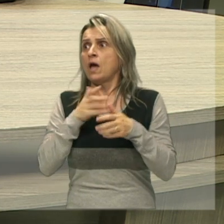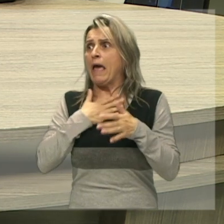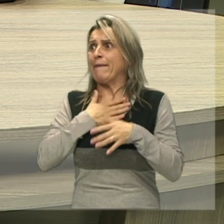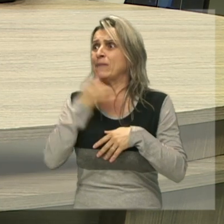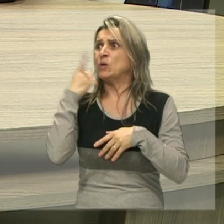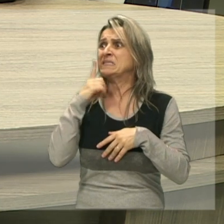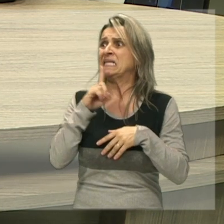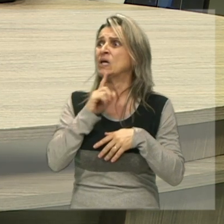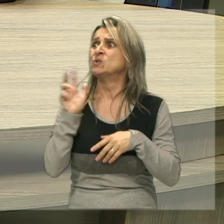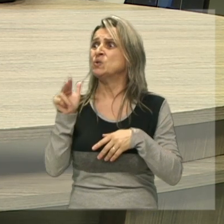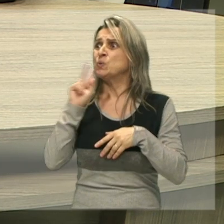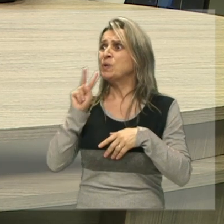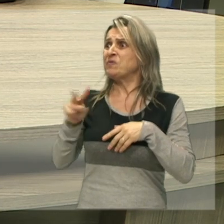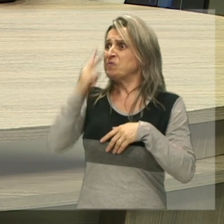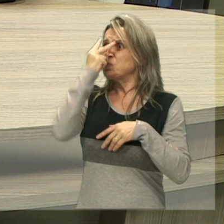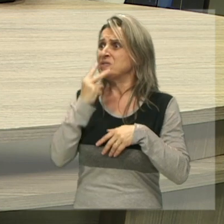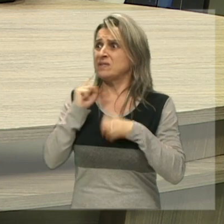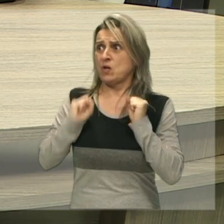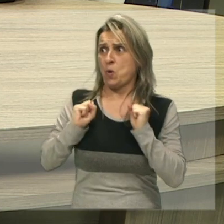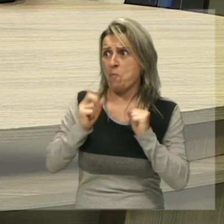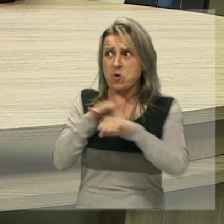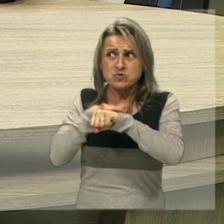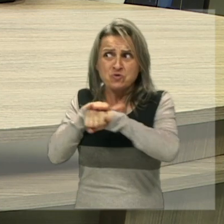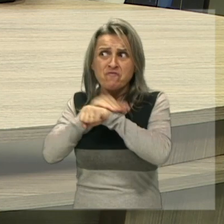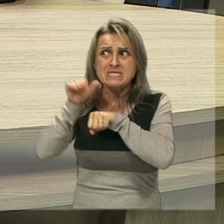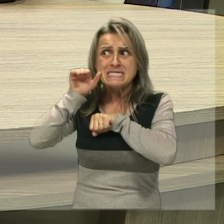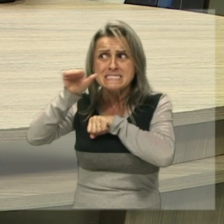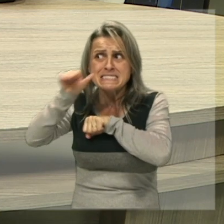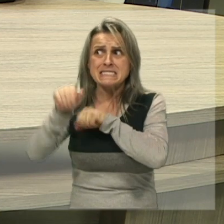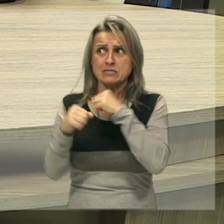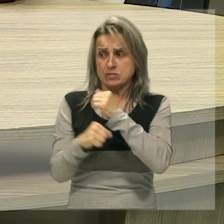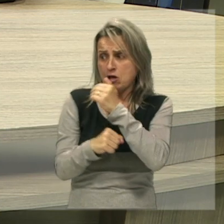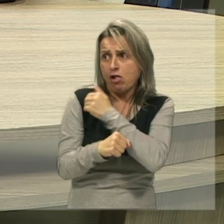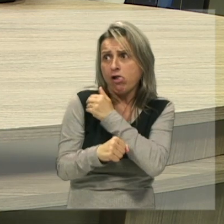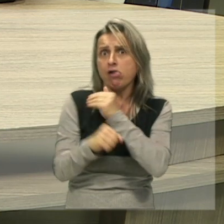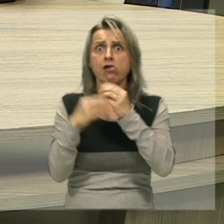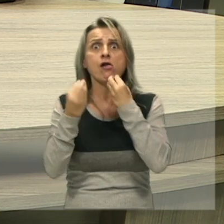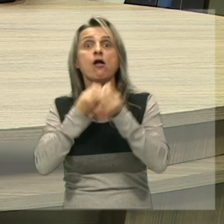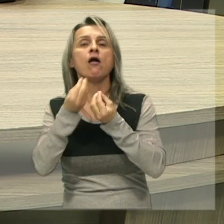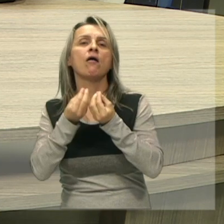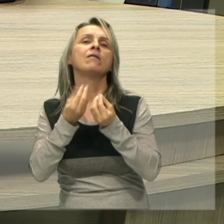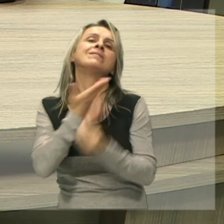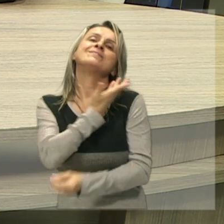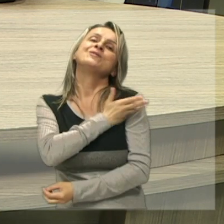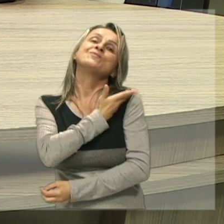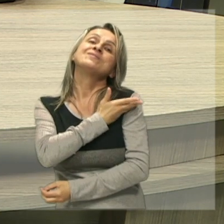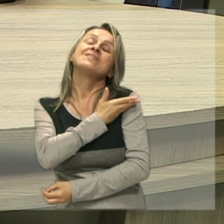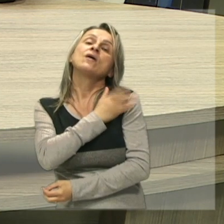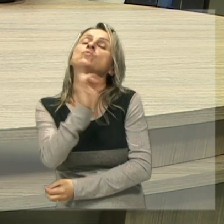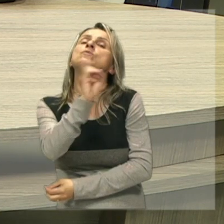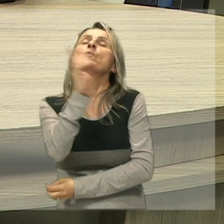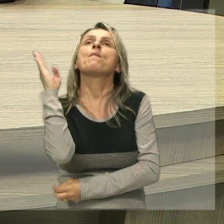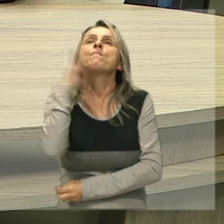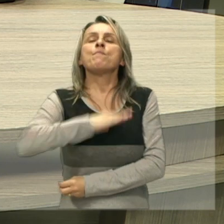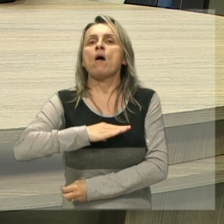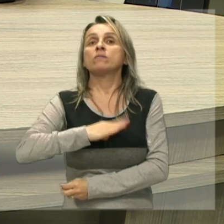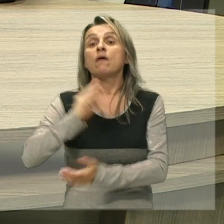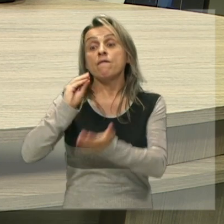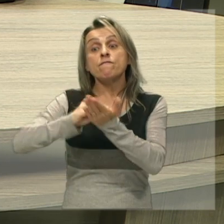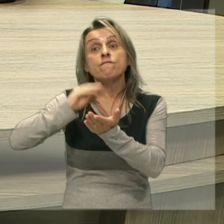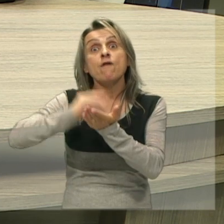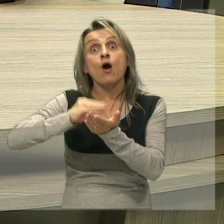tenho que tocar no corpo dele, eu converso com ele, ele consegue, ele não consegue. O preconceito, muitas vezes, ele não é maldade, ele é falta